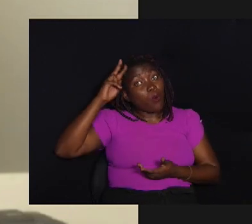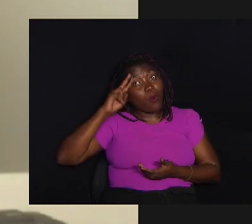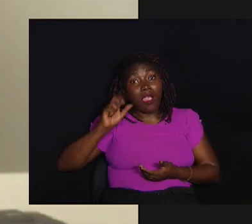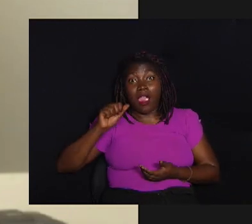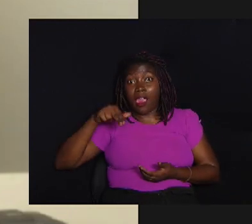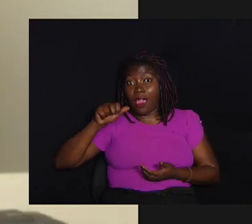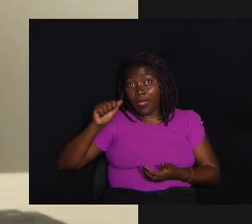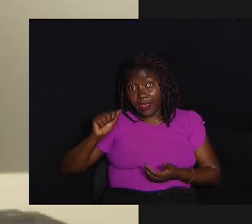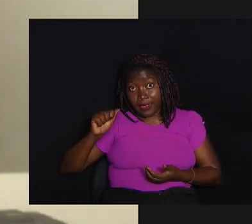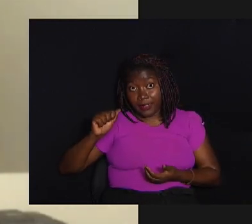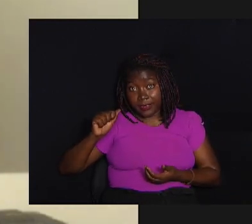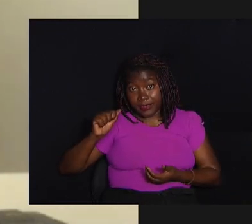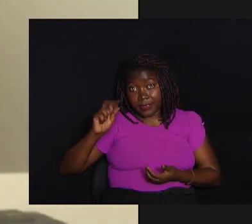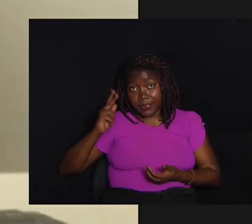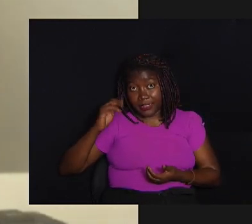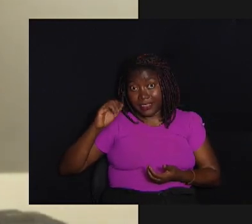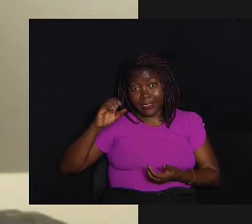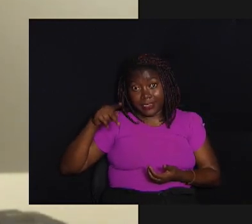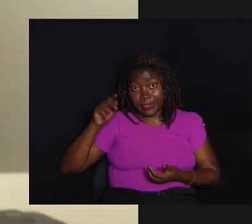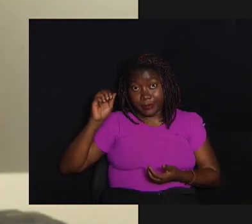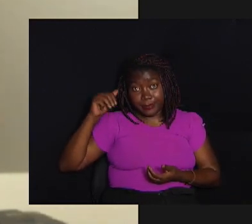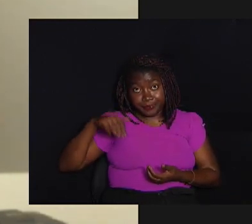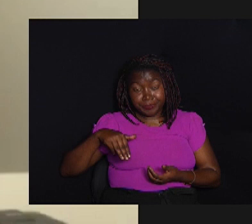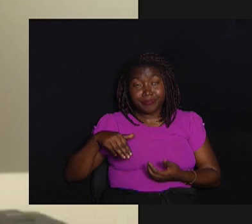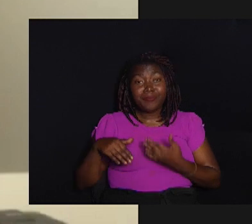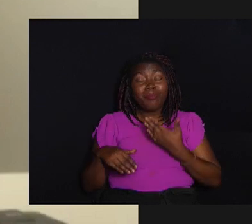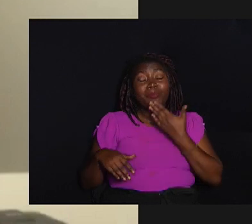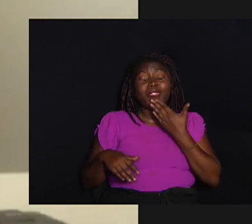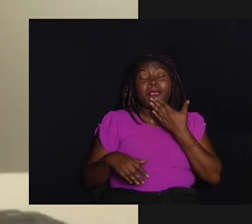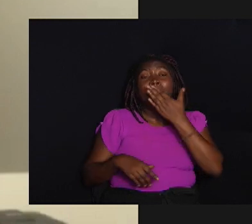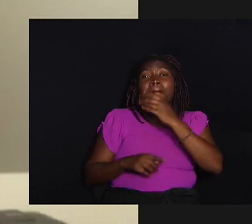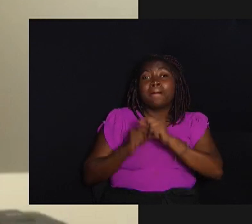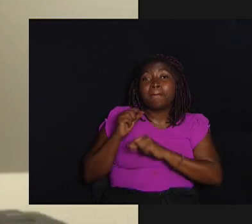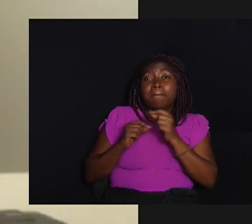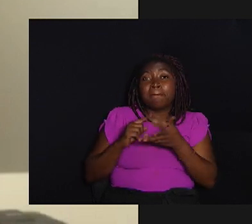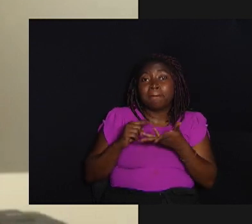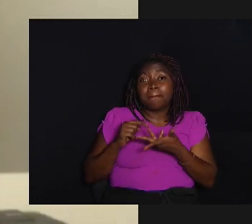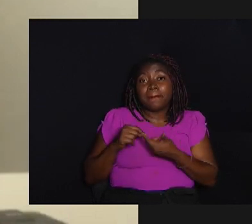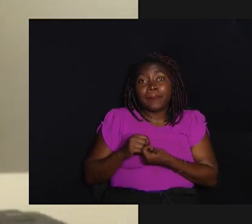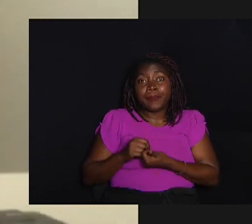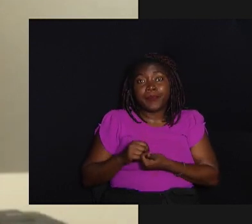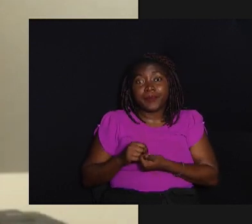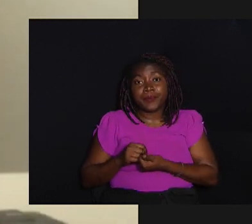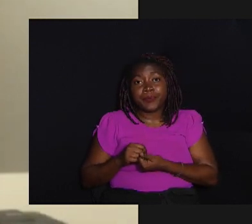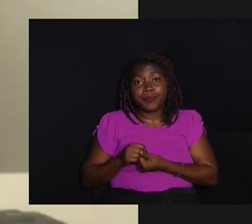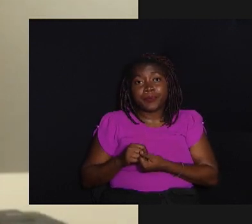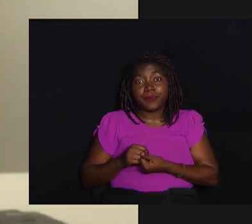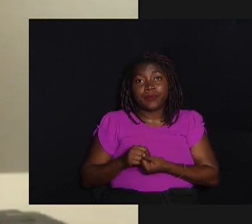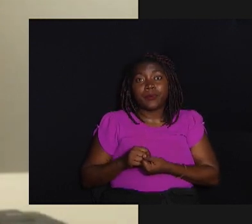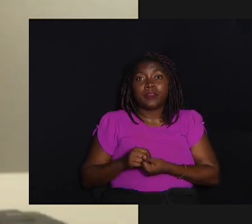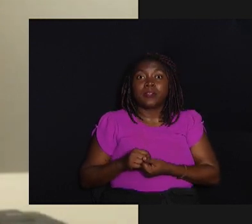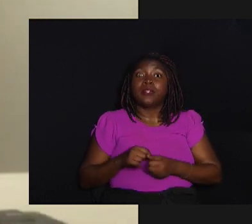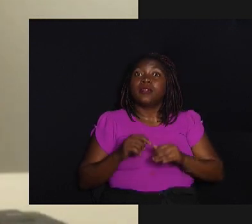tem são medidas que se pedem, que podem ser solicitadas, mas eu gostaria de puxar um gancho agora, eu não vou